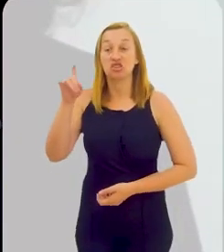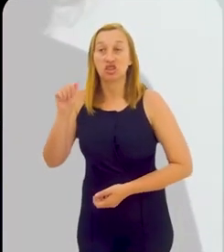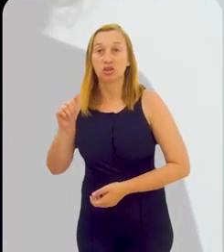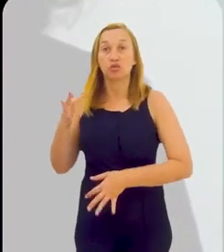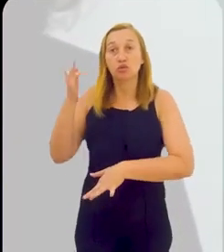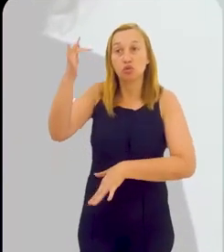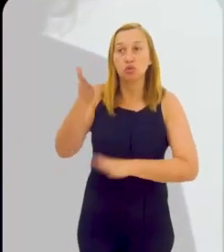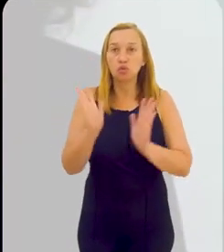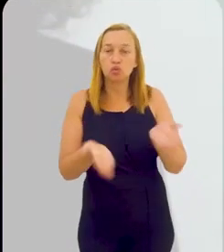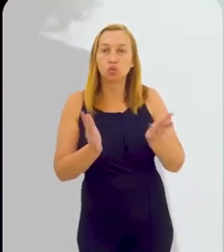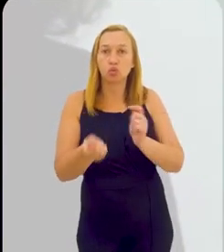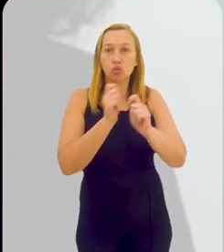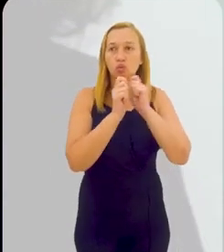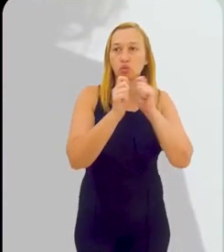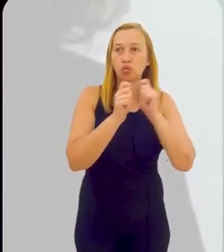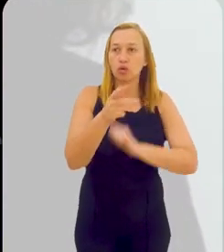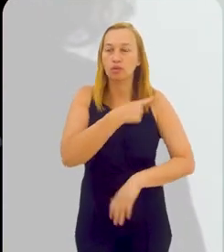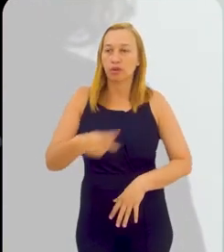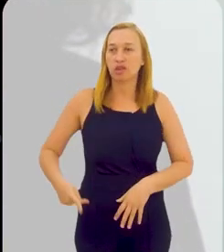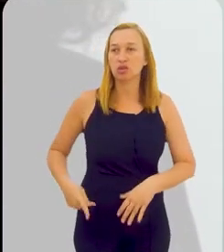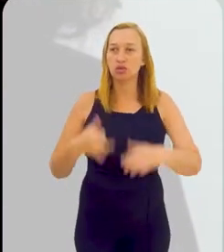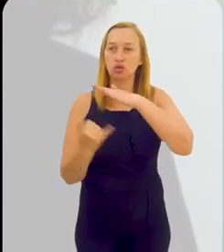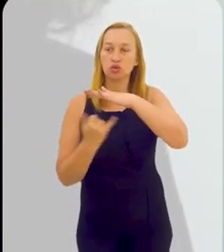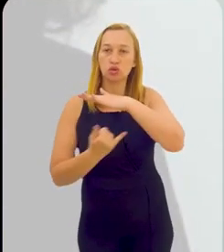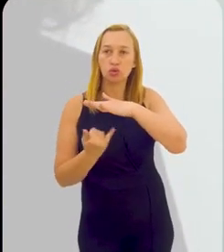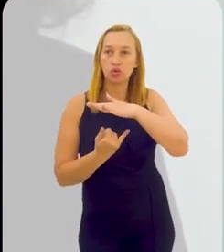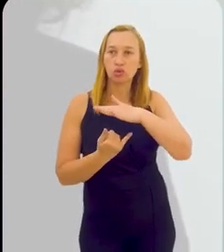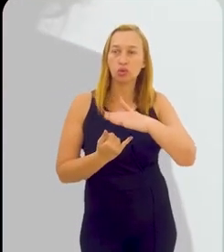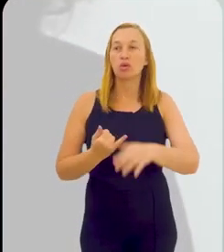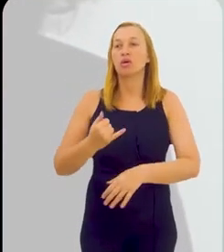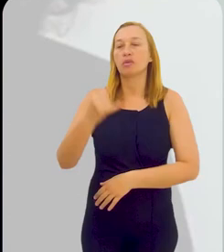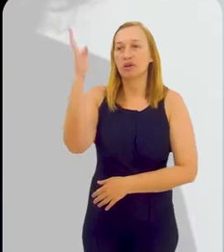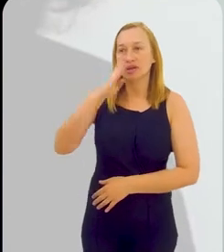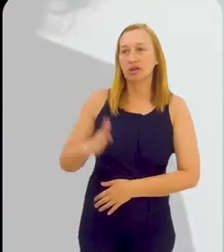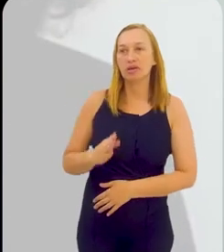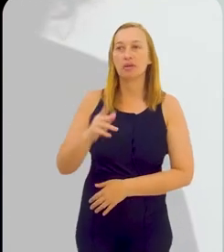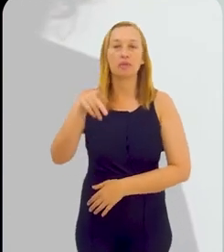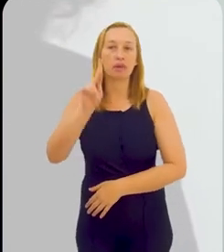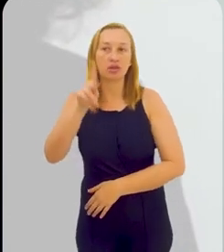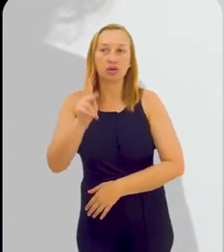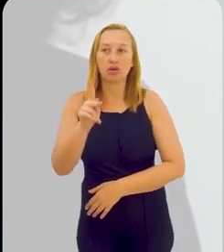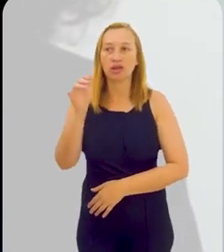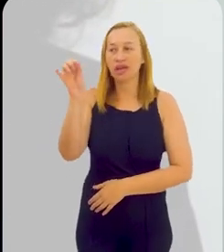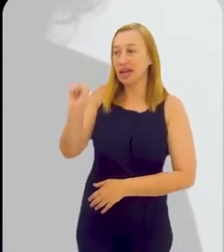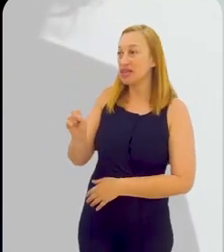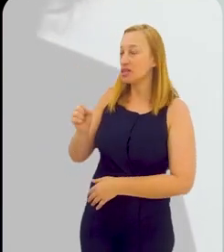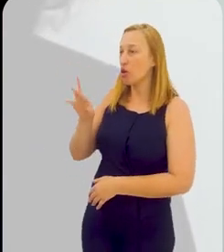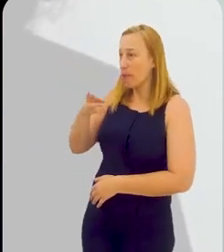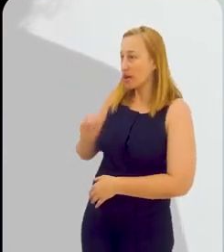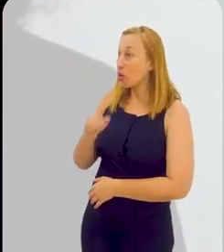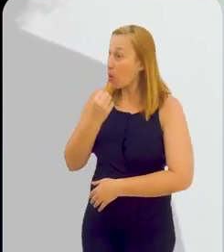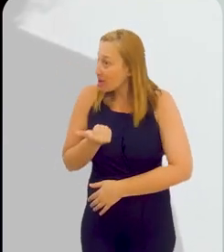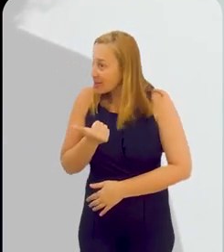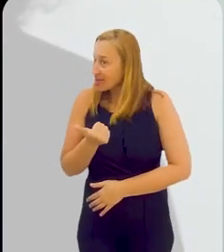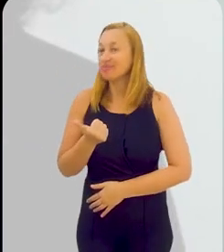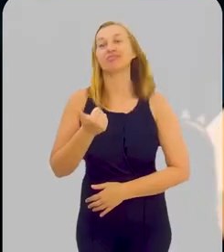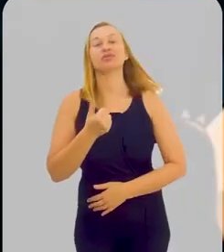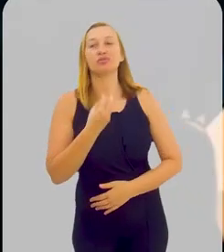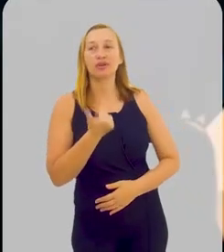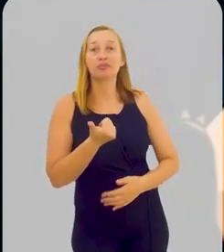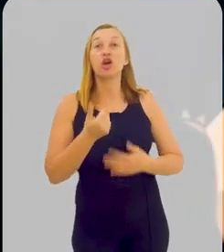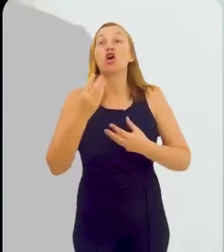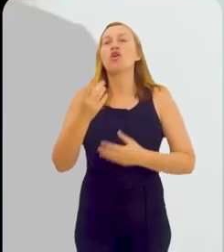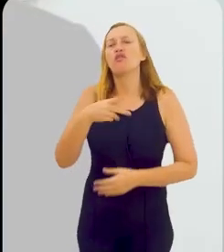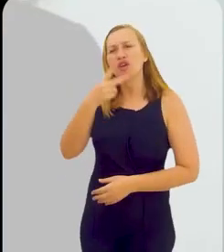A agenda de futuro de hoje traz como entrevistado o presidente do Instituto Brasileiro de Petróleo e Gás, Roberto Ardengue. Oi, Roberto, tudo bem? Olá,